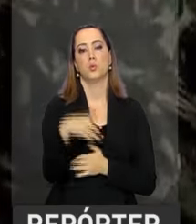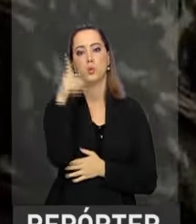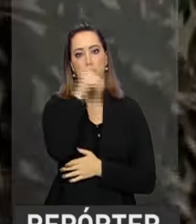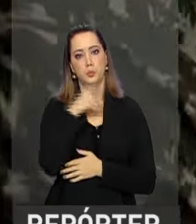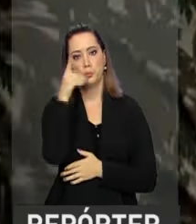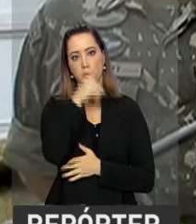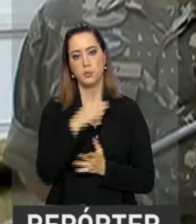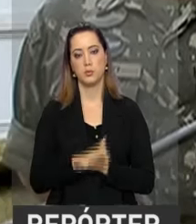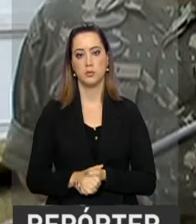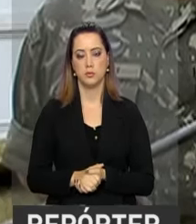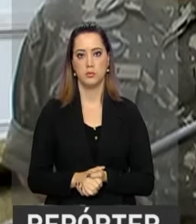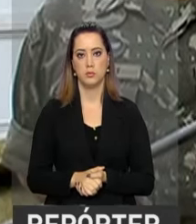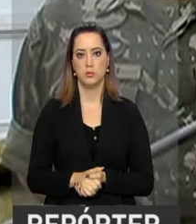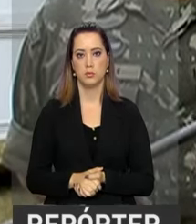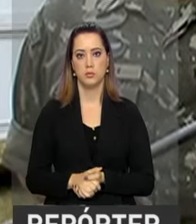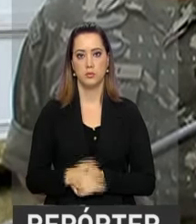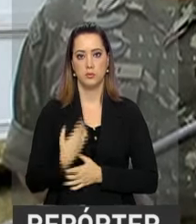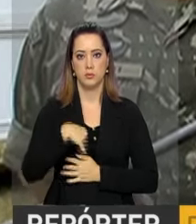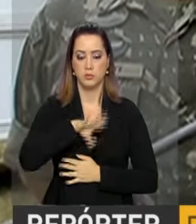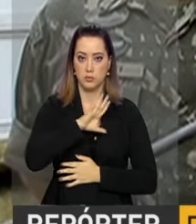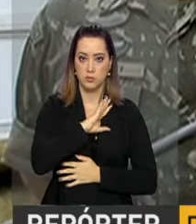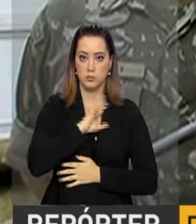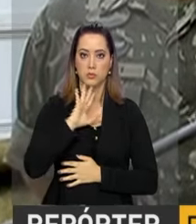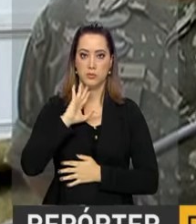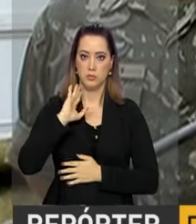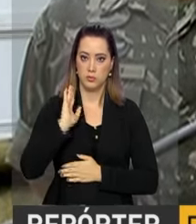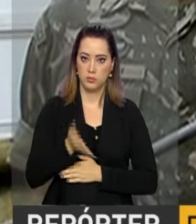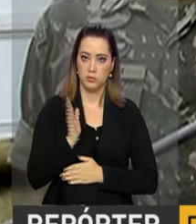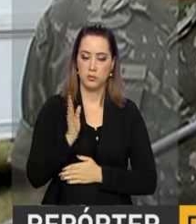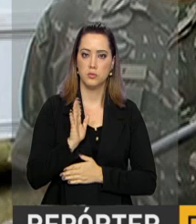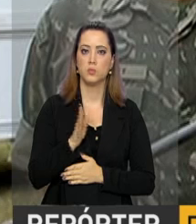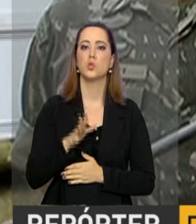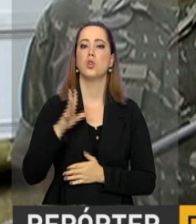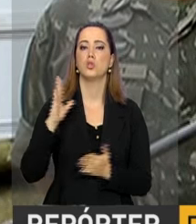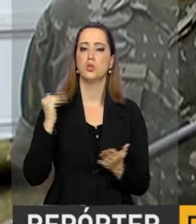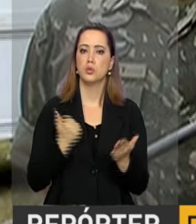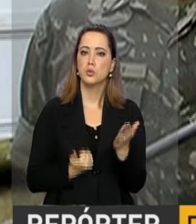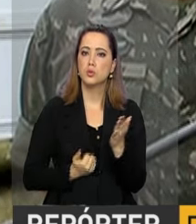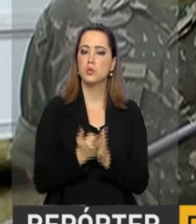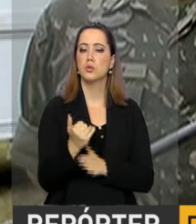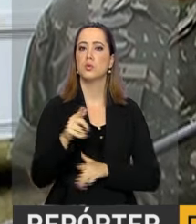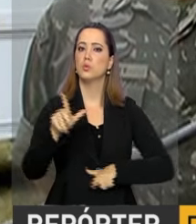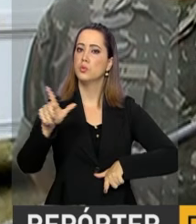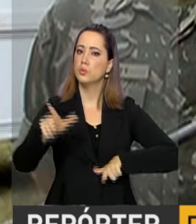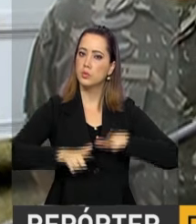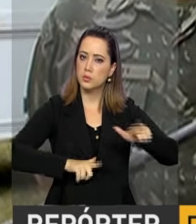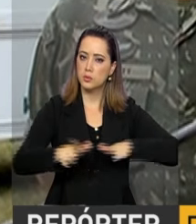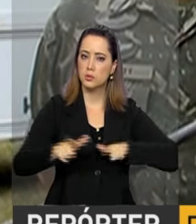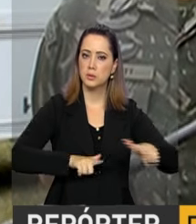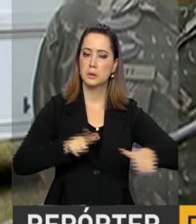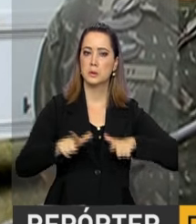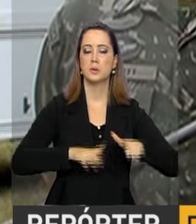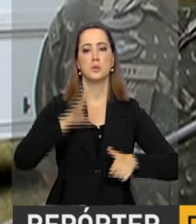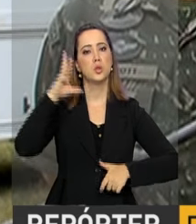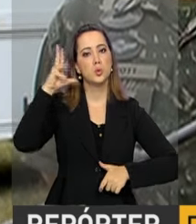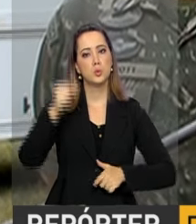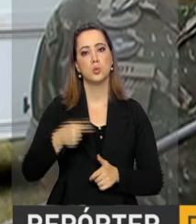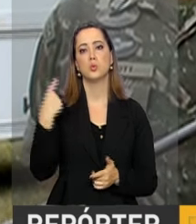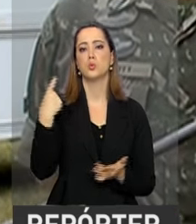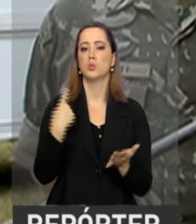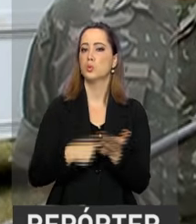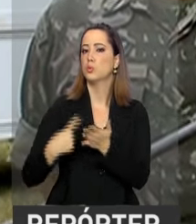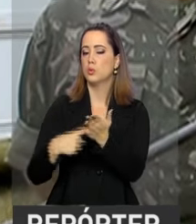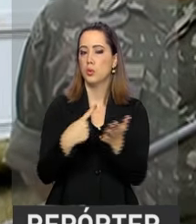de domingo. Nós estaremos, então, oficialmente assumindo todos os nossos encargos e compromissos no que